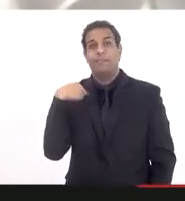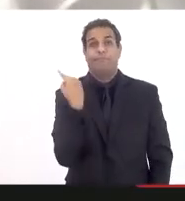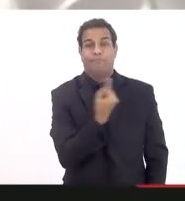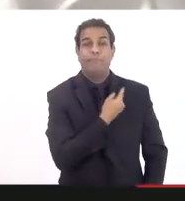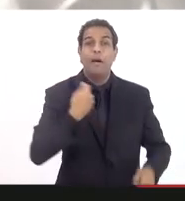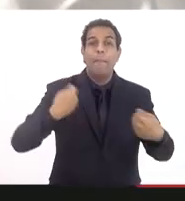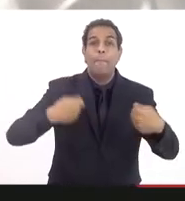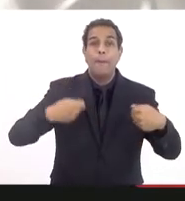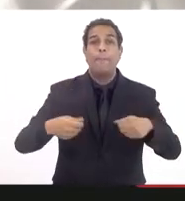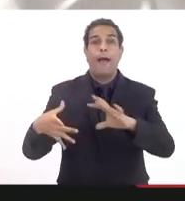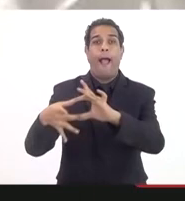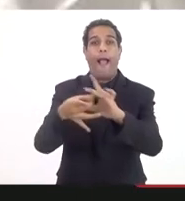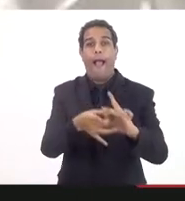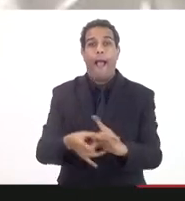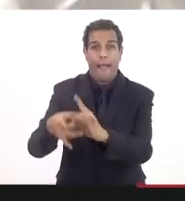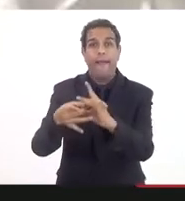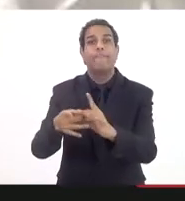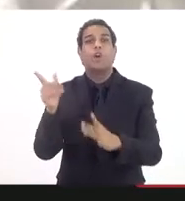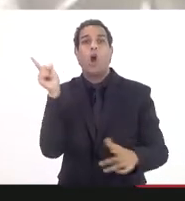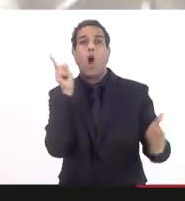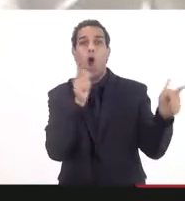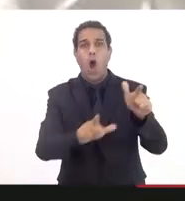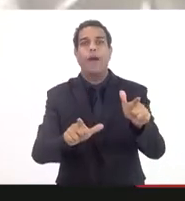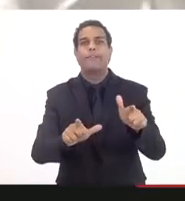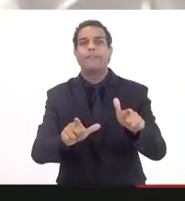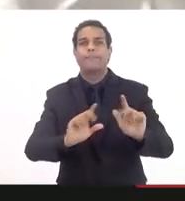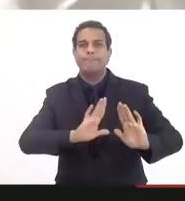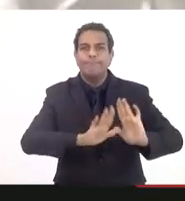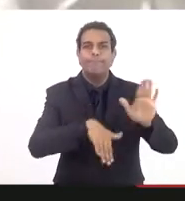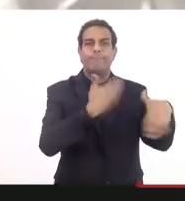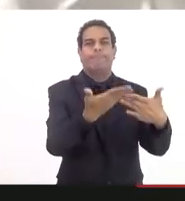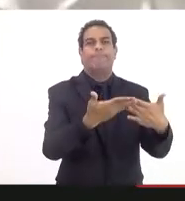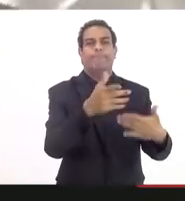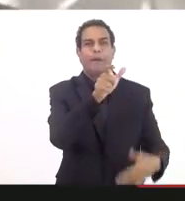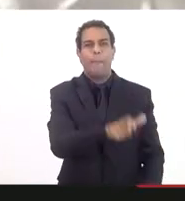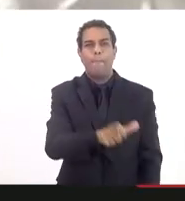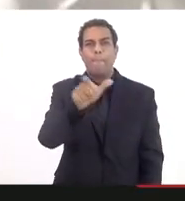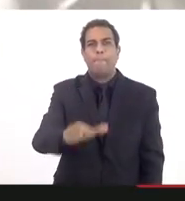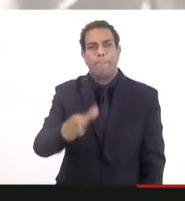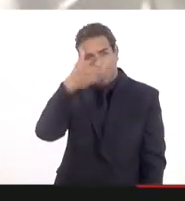sim, uma rede de proteção aos pacientes para que